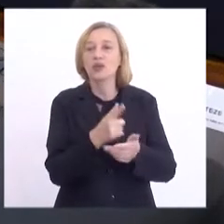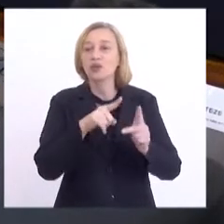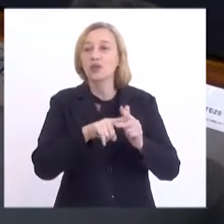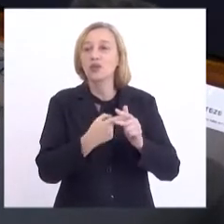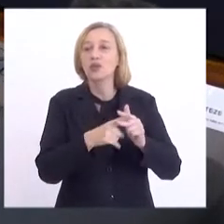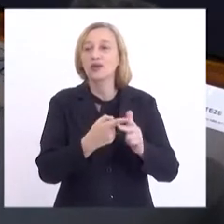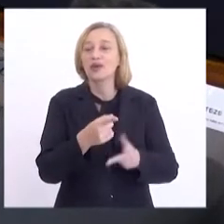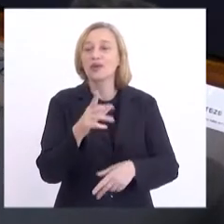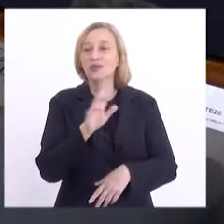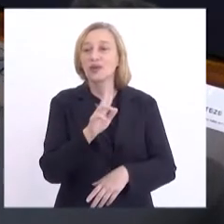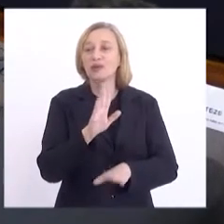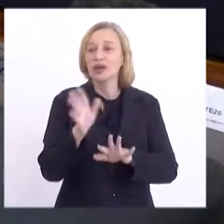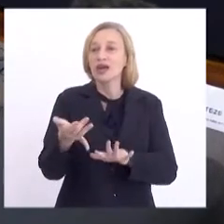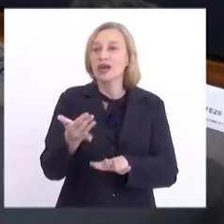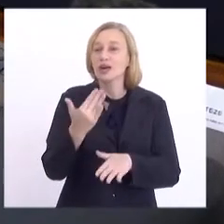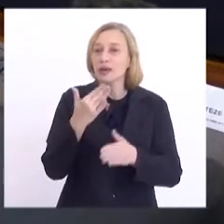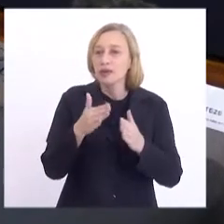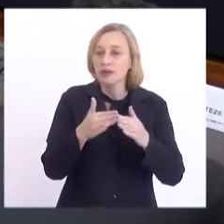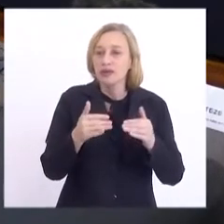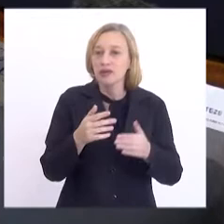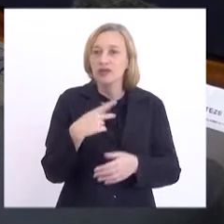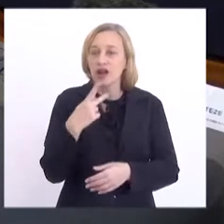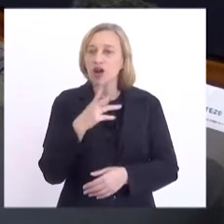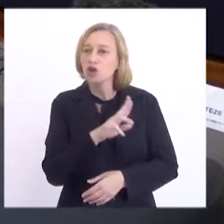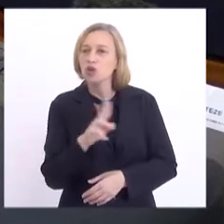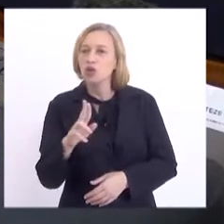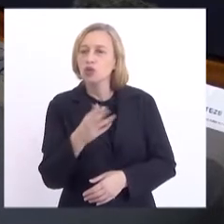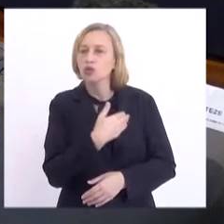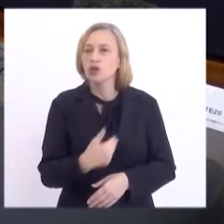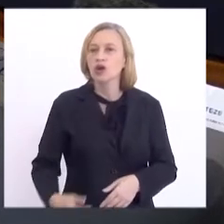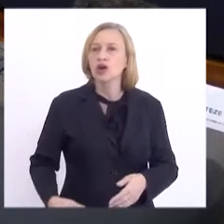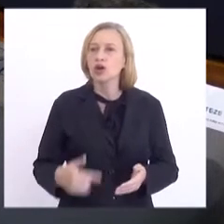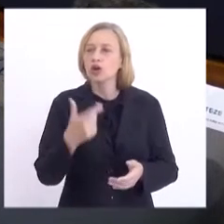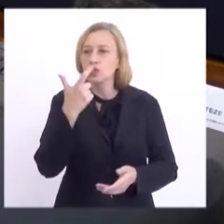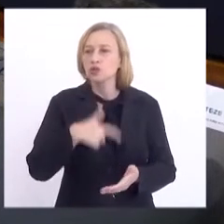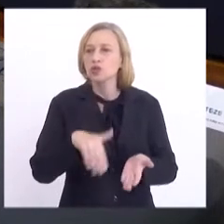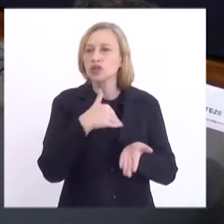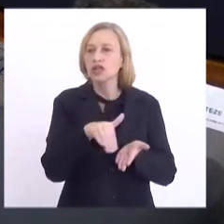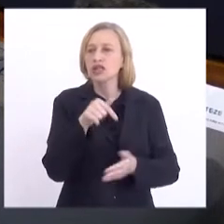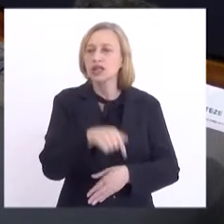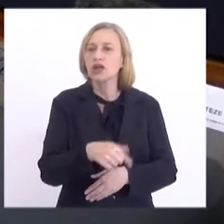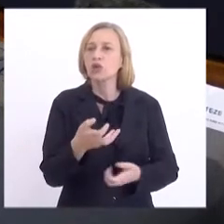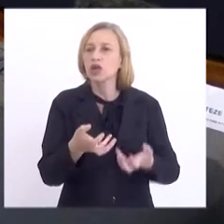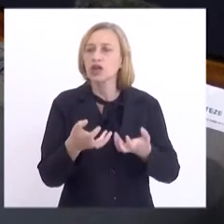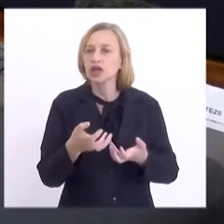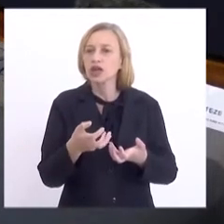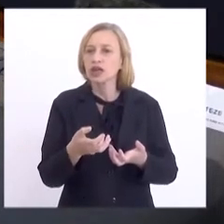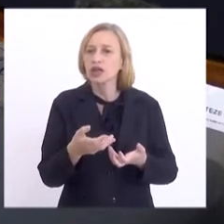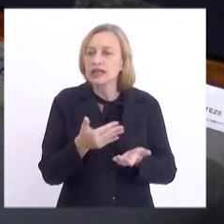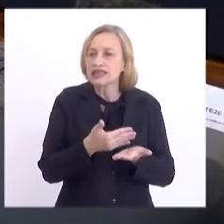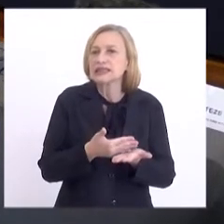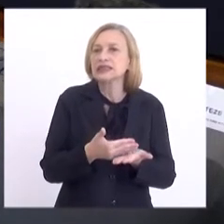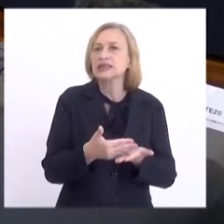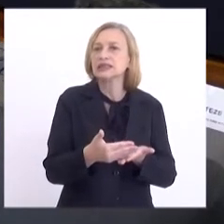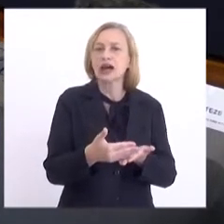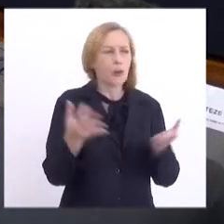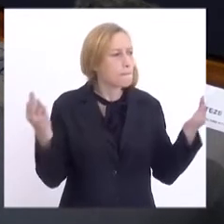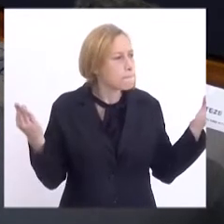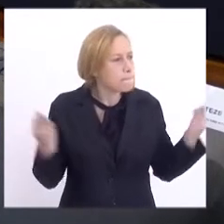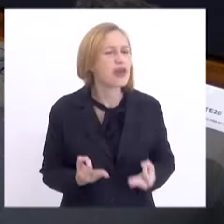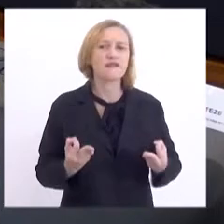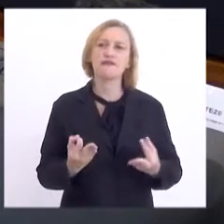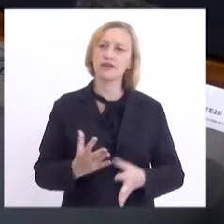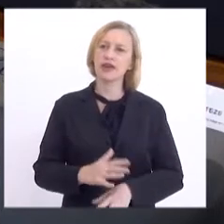uma correção só me permite falar em nome do governo já que eu sou o secretário aqui eu queria fazer uma introdução perfeita